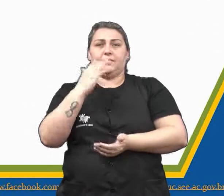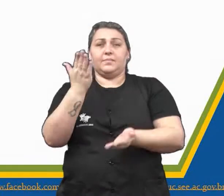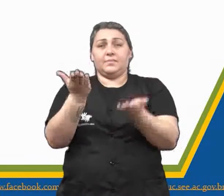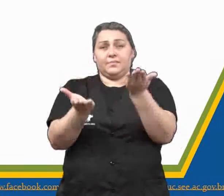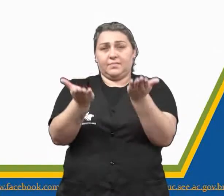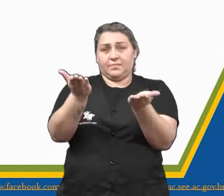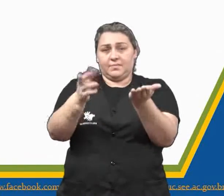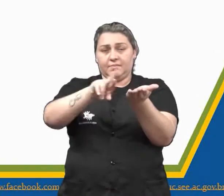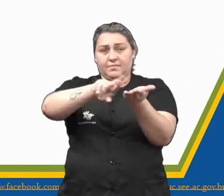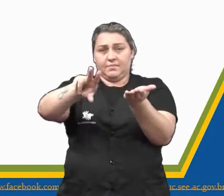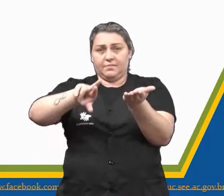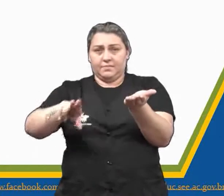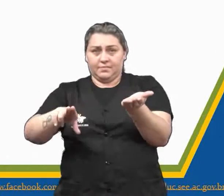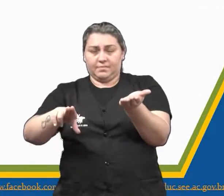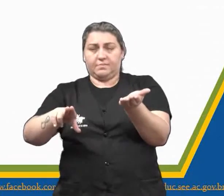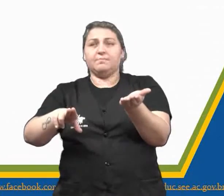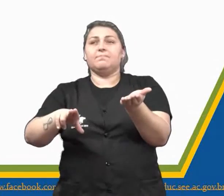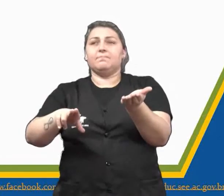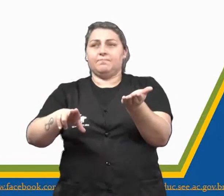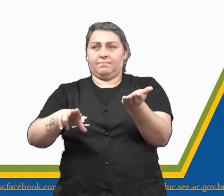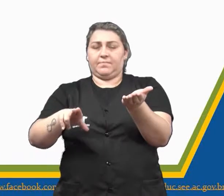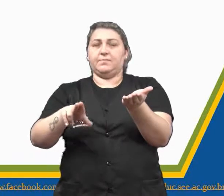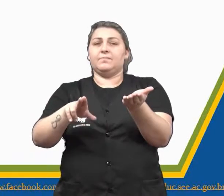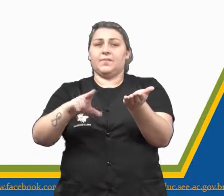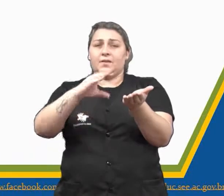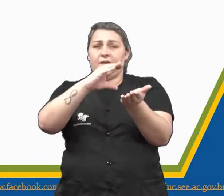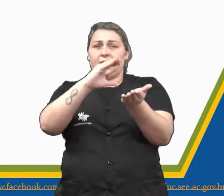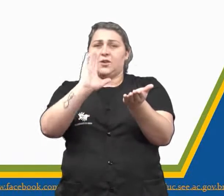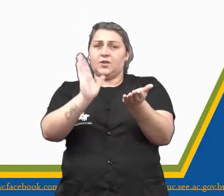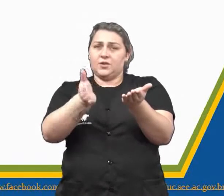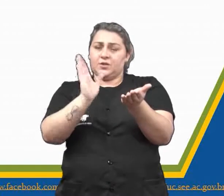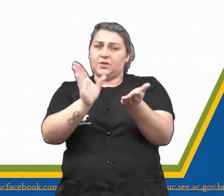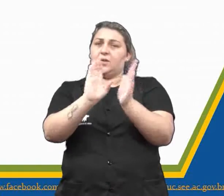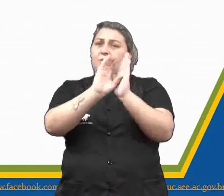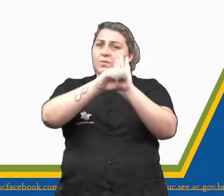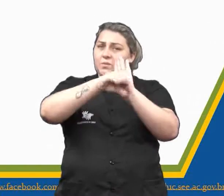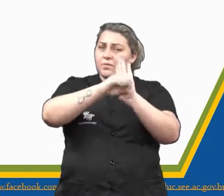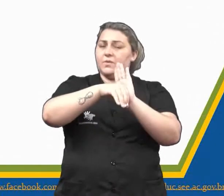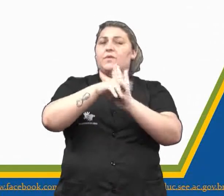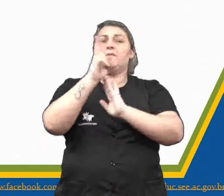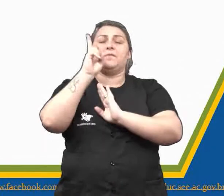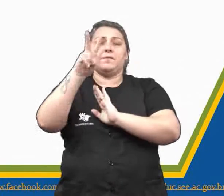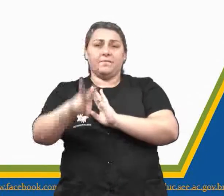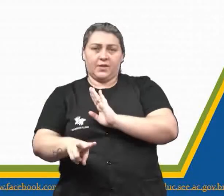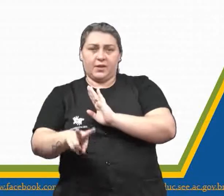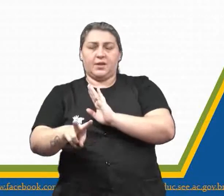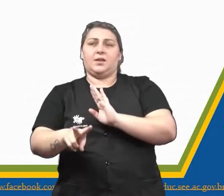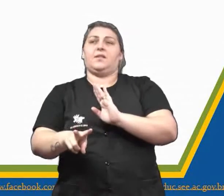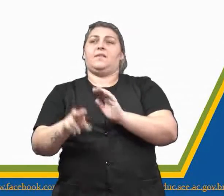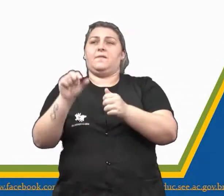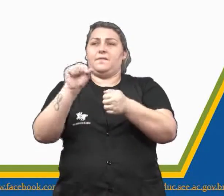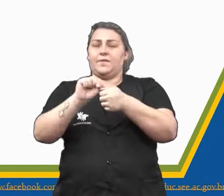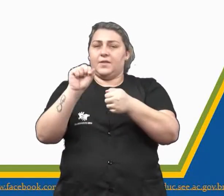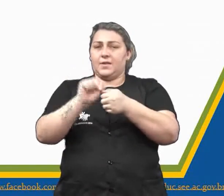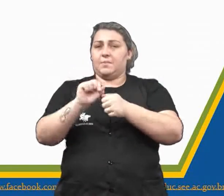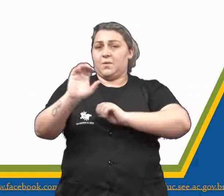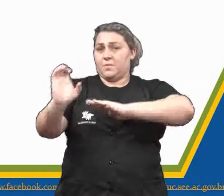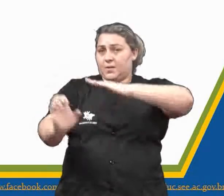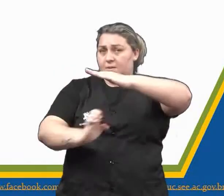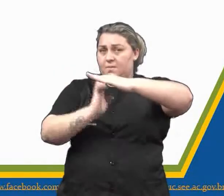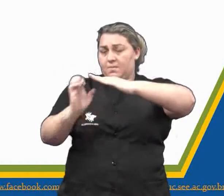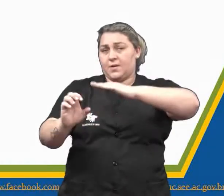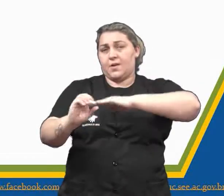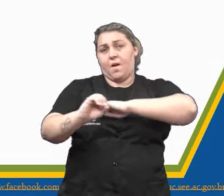e propaganda, olha. O conceito que nós acabamos de ver, né? Que a publicidade é aquela comunicação realizada por uma empresa ou